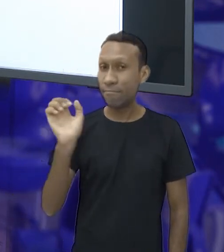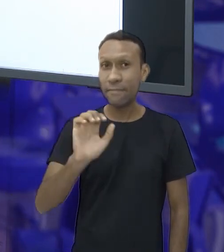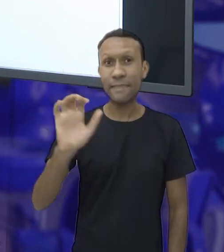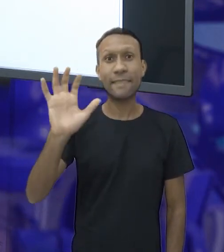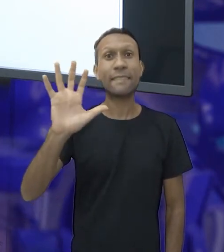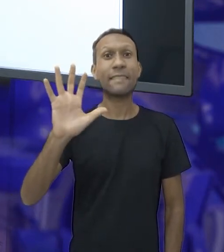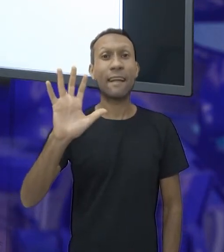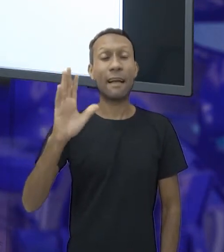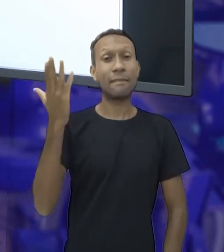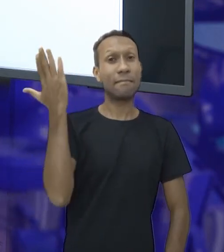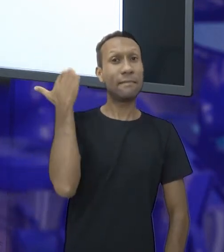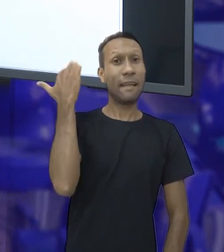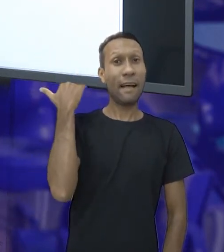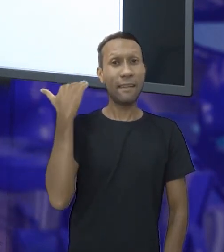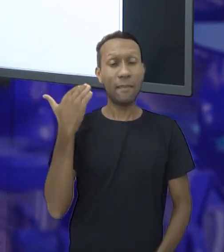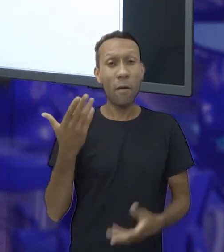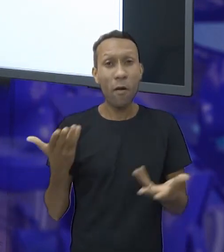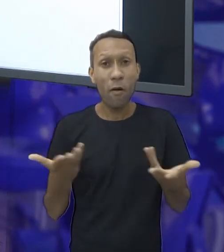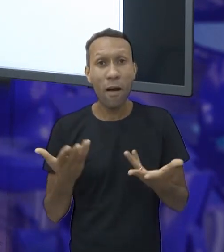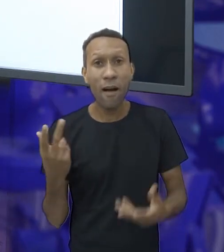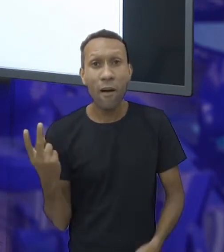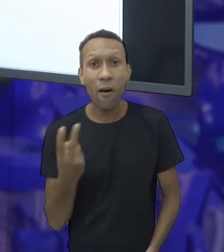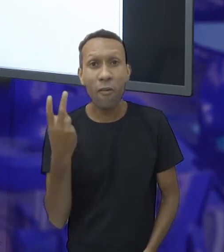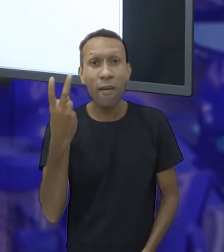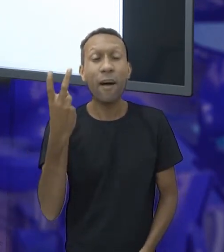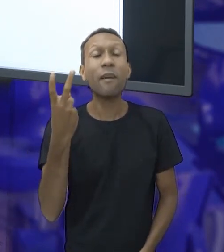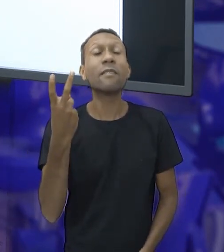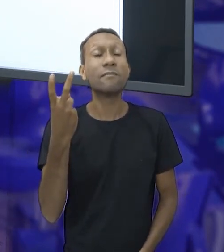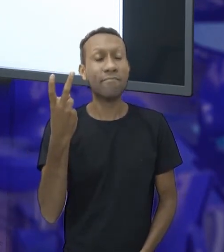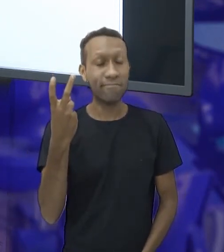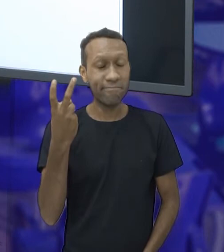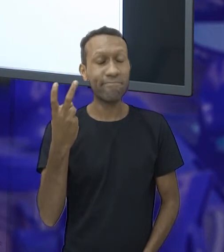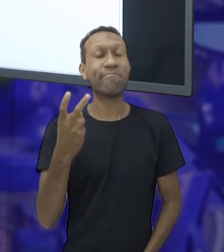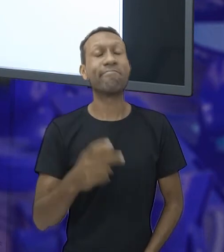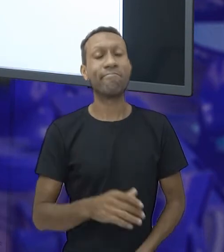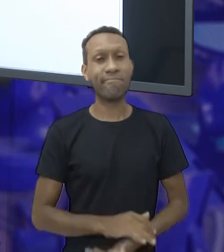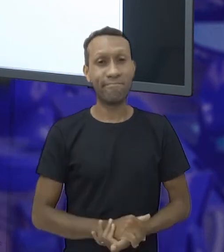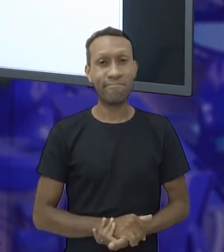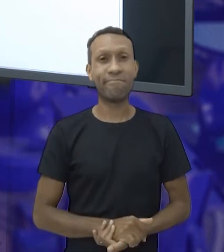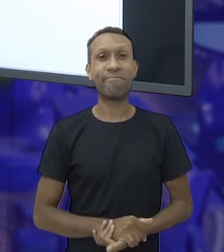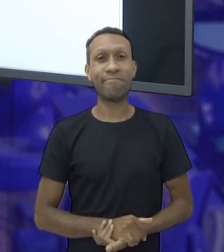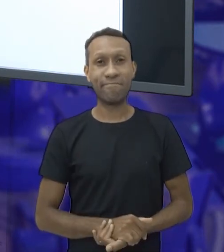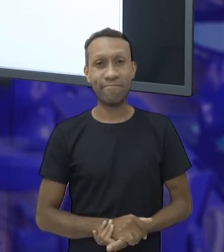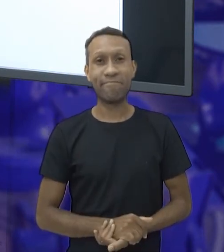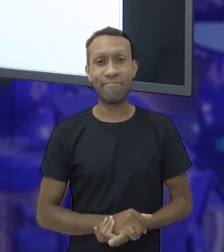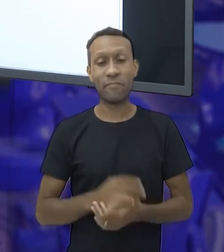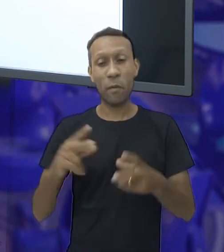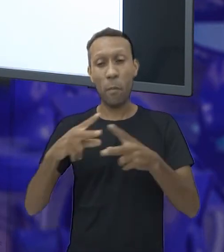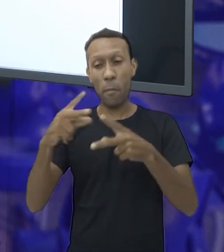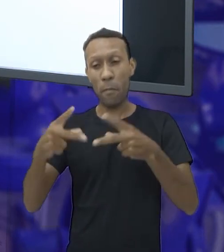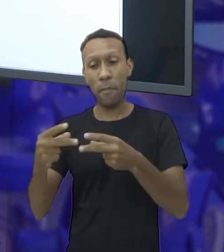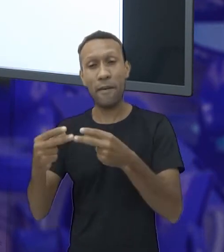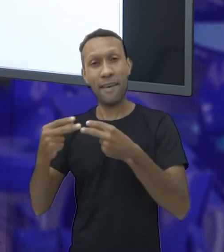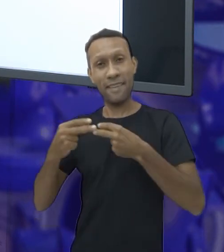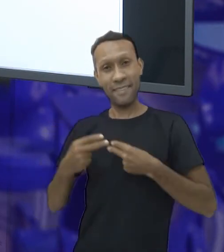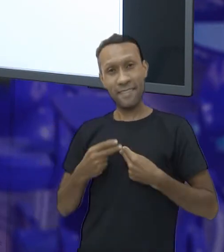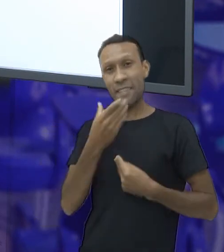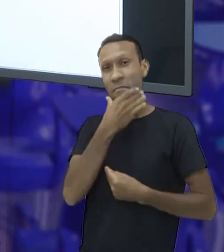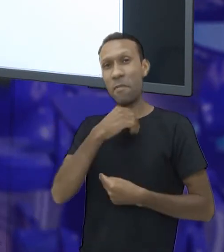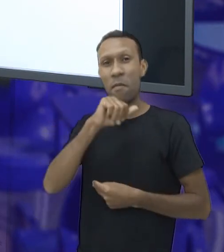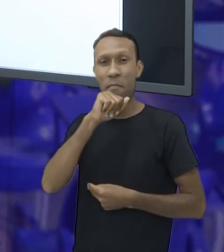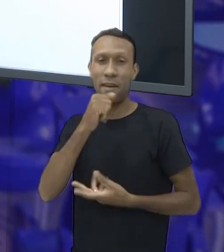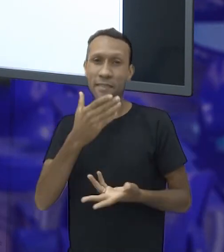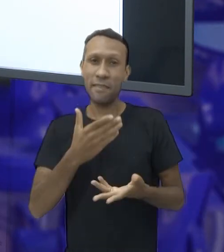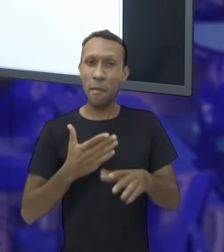Isso em 1994. Imagine o valor que não era naquela época. Foi um presente que meu pai me deu por eu